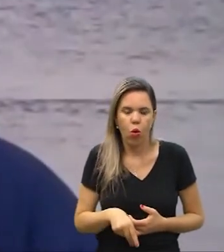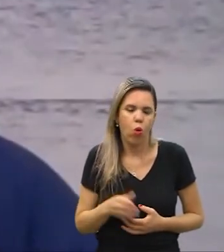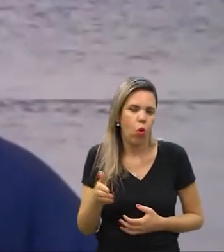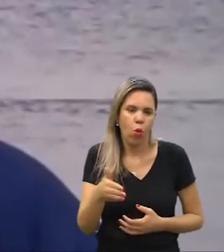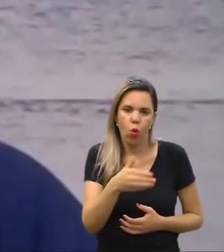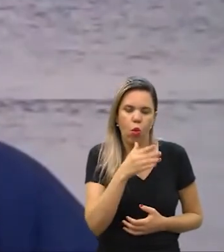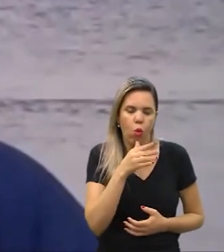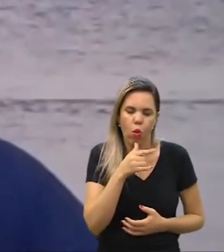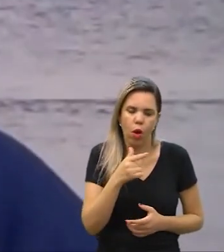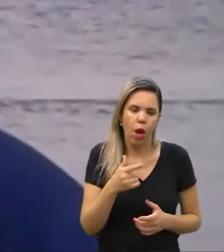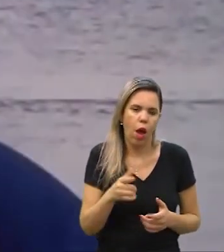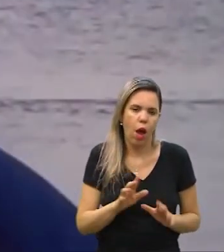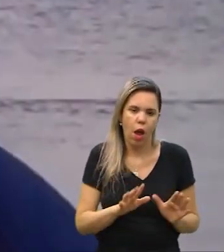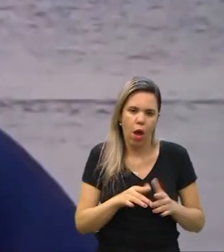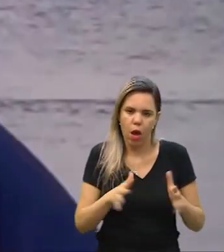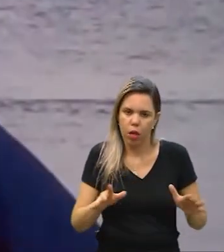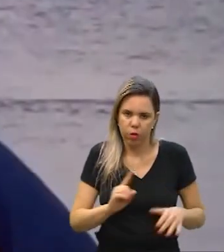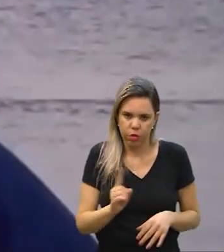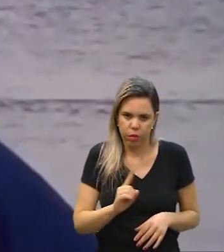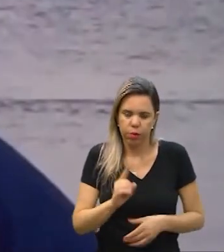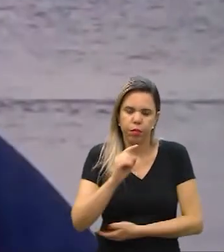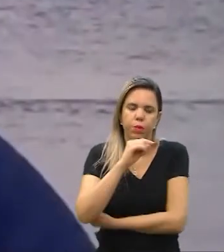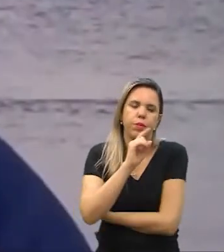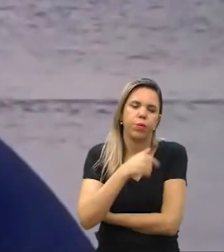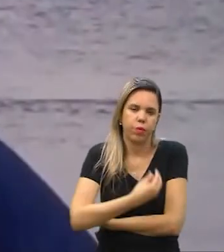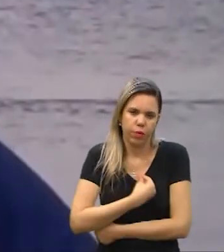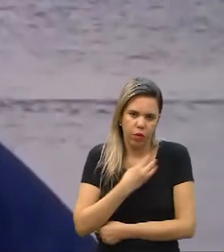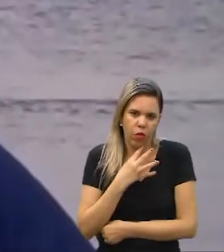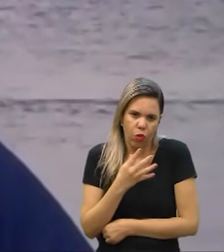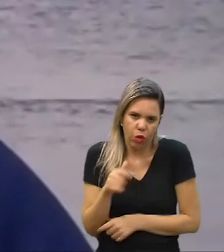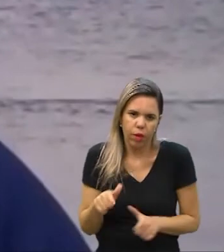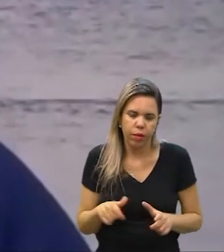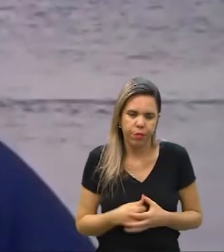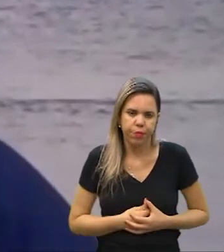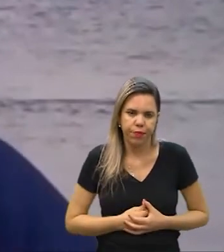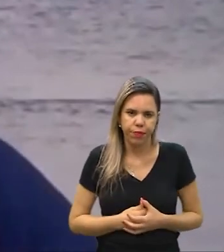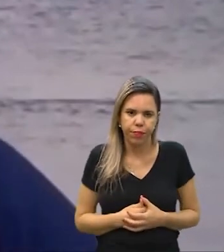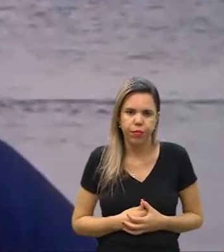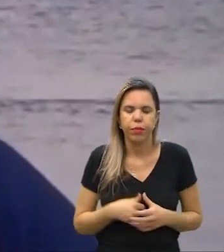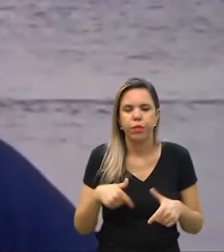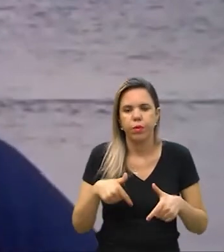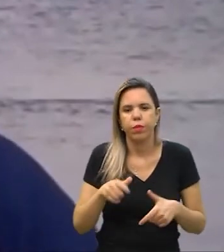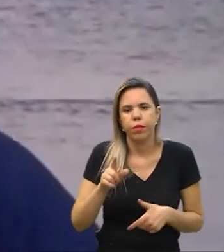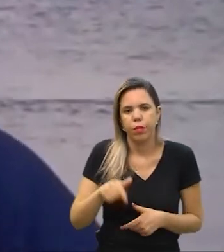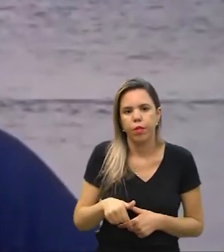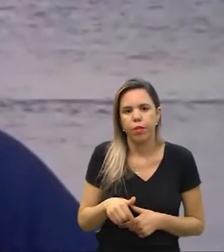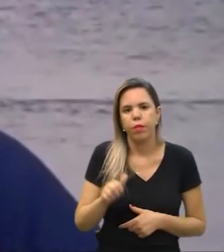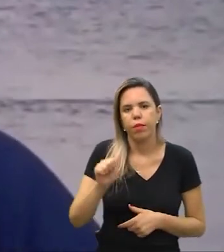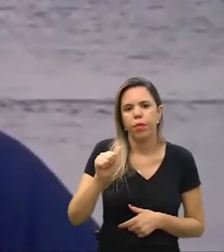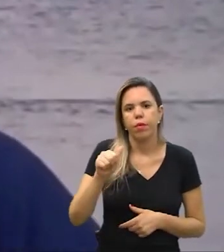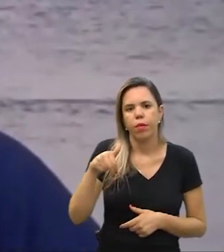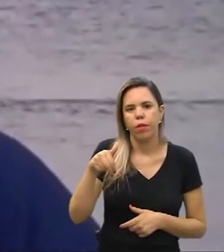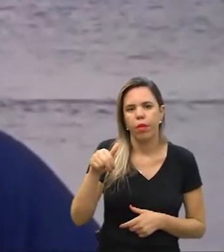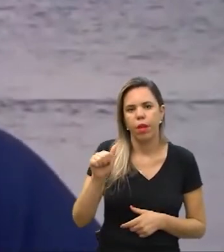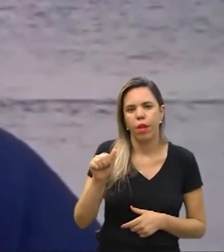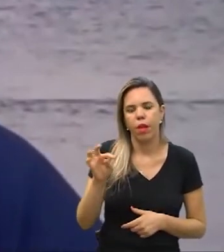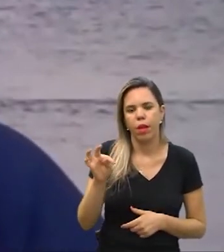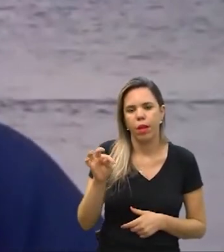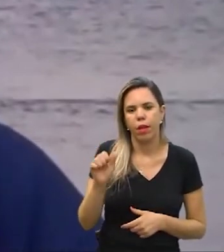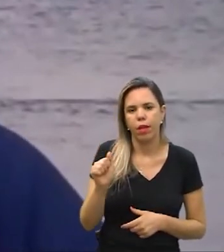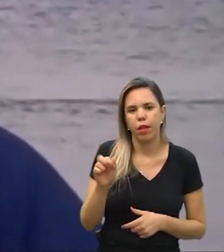mas tá no ambiente que eu conheço, né? Que eu trabalho, que é a Antártica. A